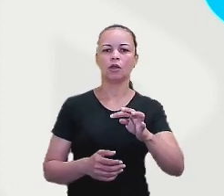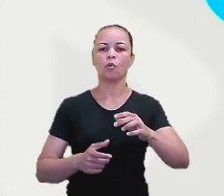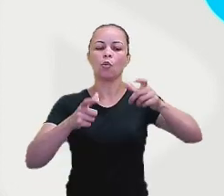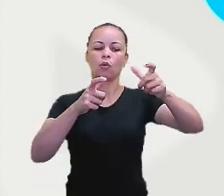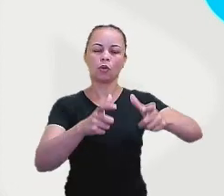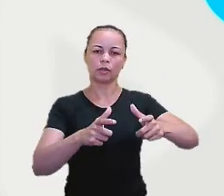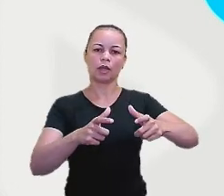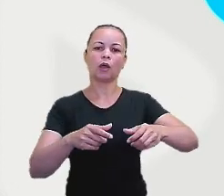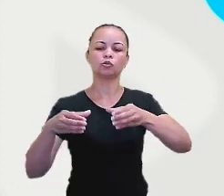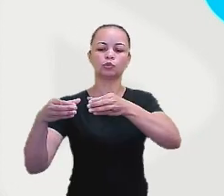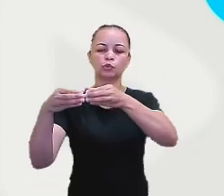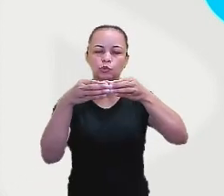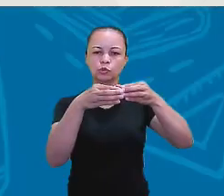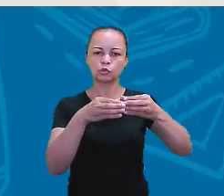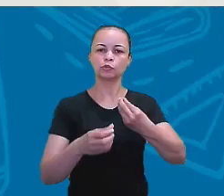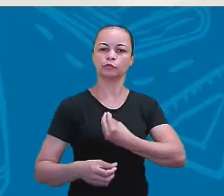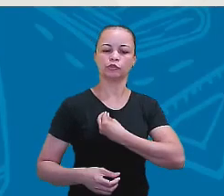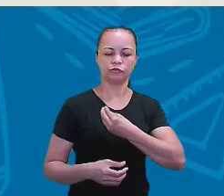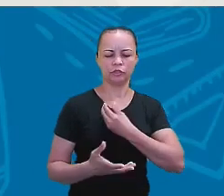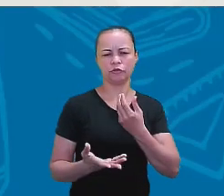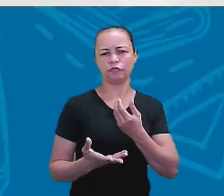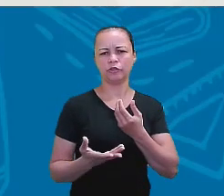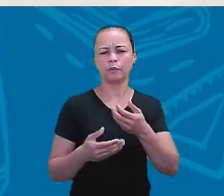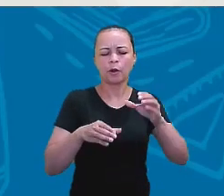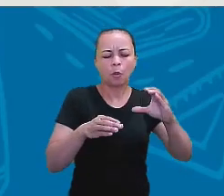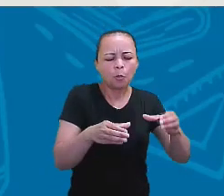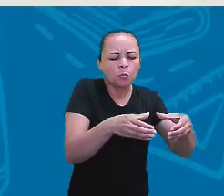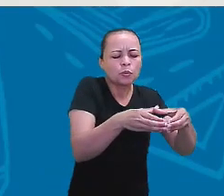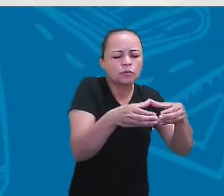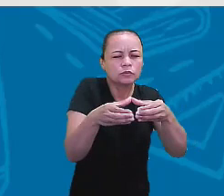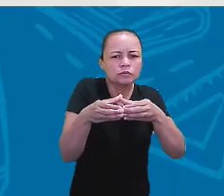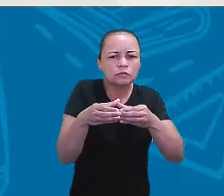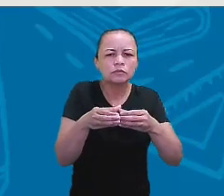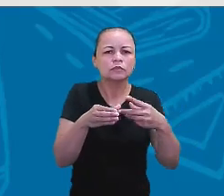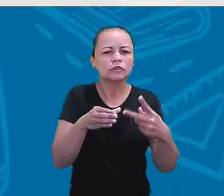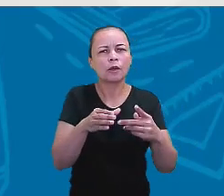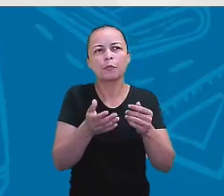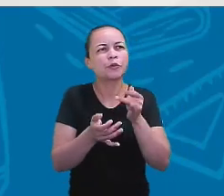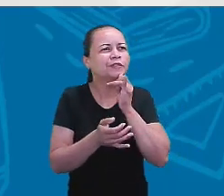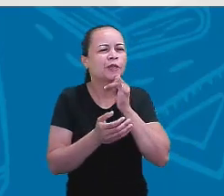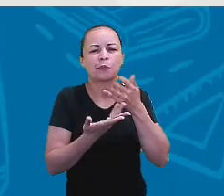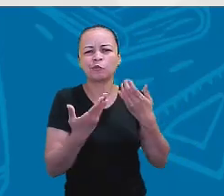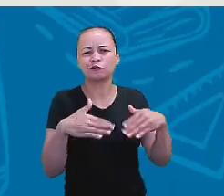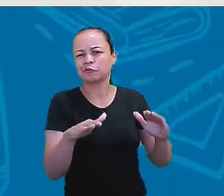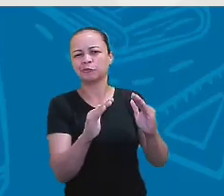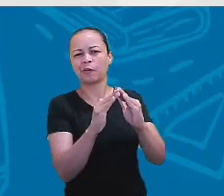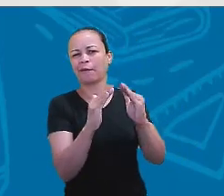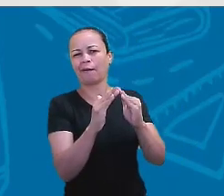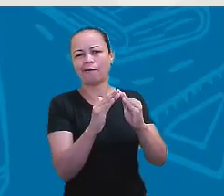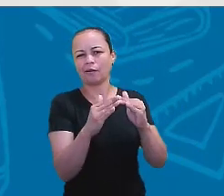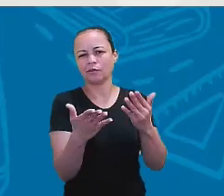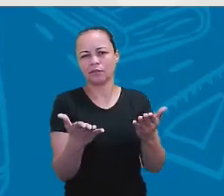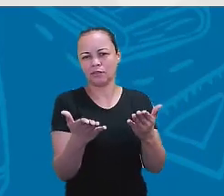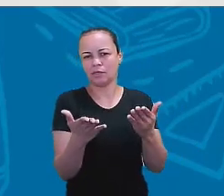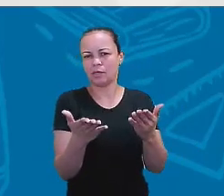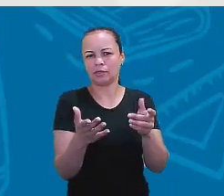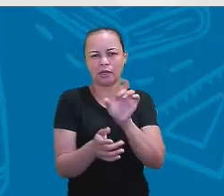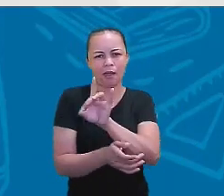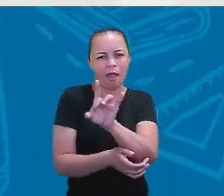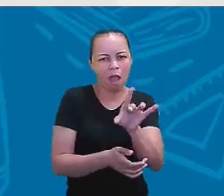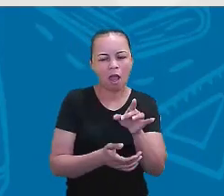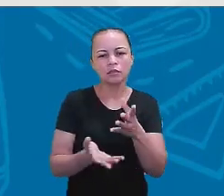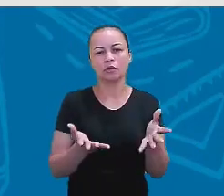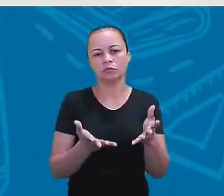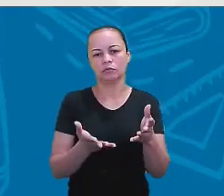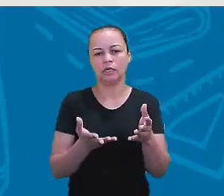espécie vive. Ou seja, é a casinha do indivíduo. De uma forma bem simples. Então, o habitat é isso. Então, guarda